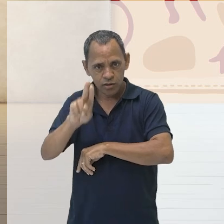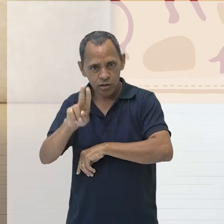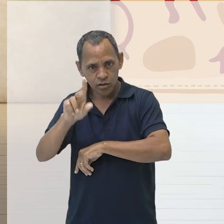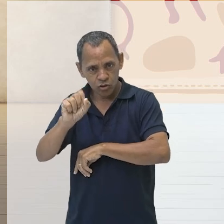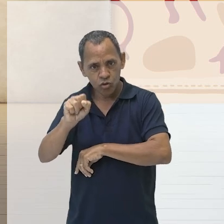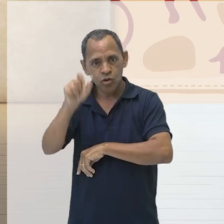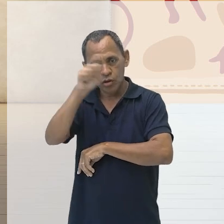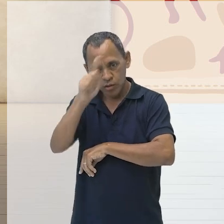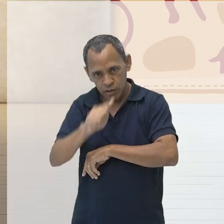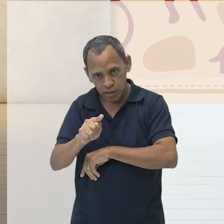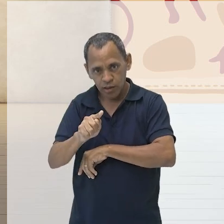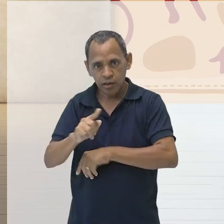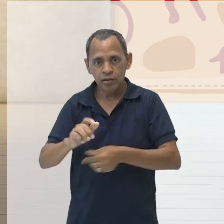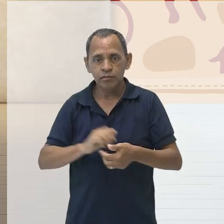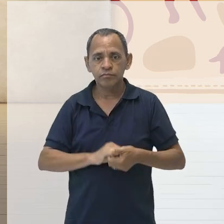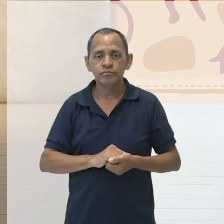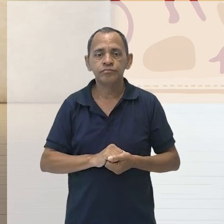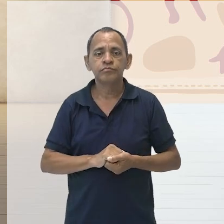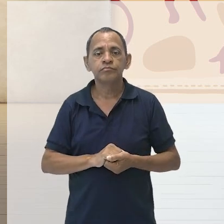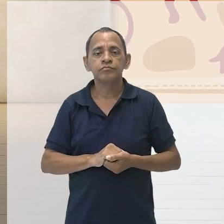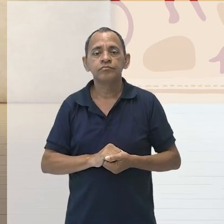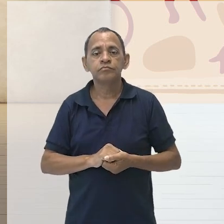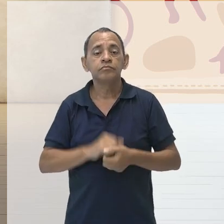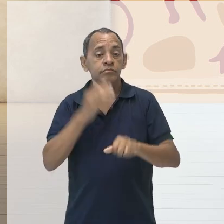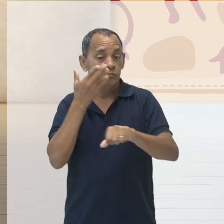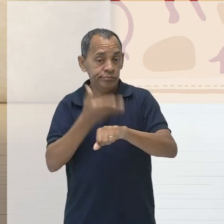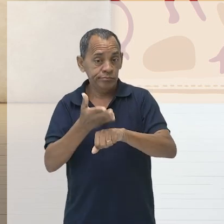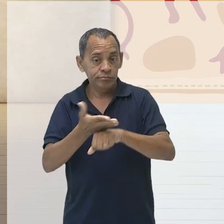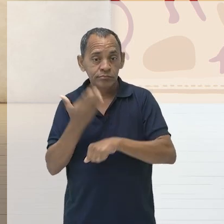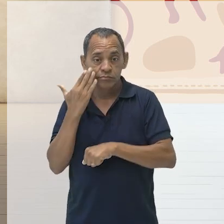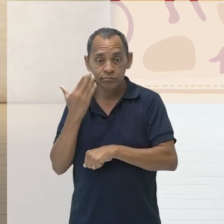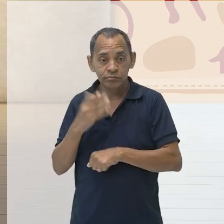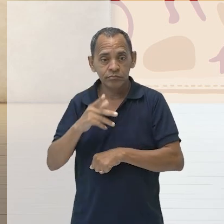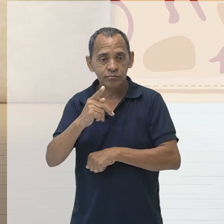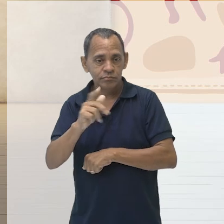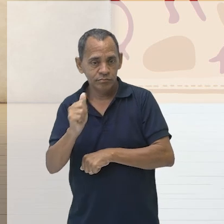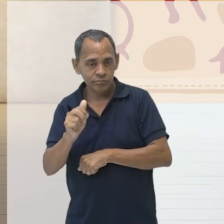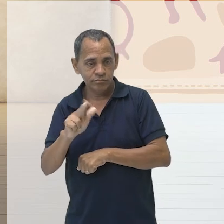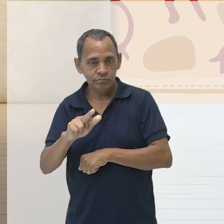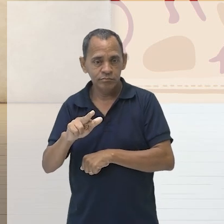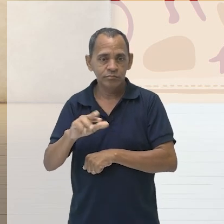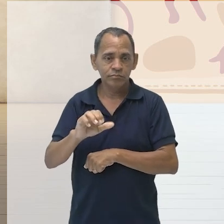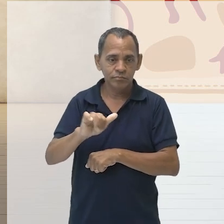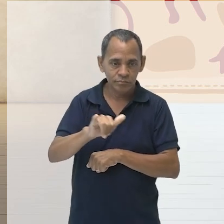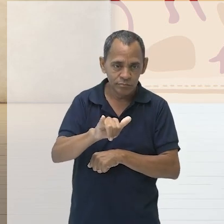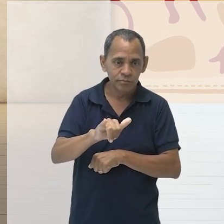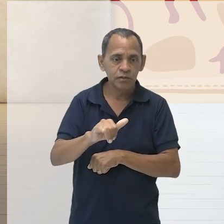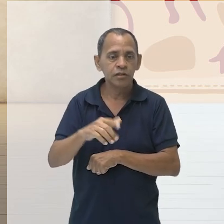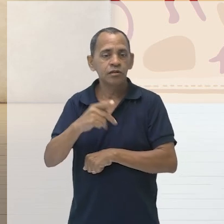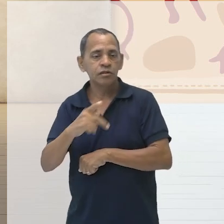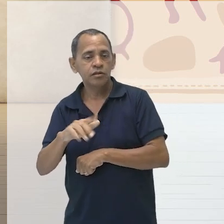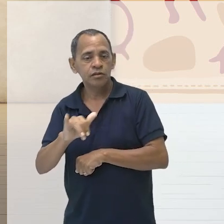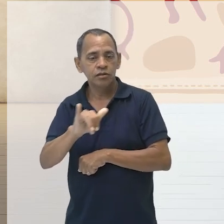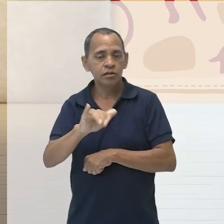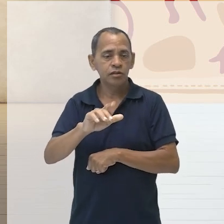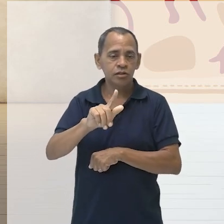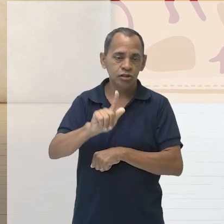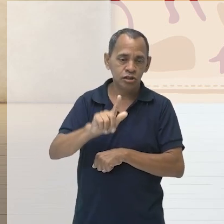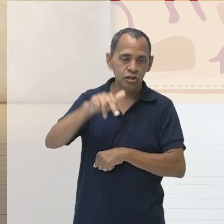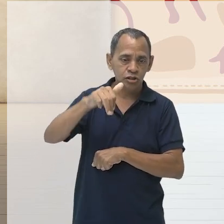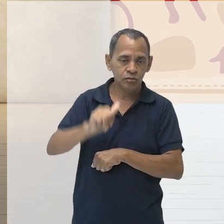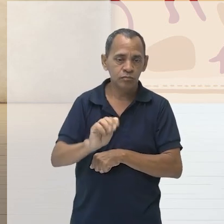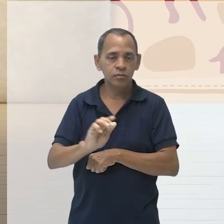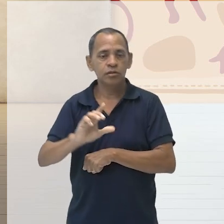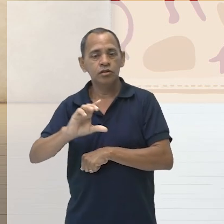Jogos Olímpicos antigos estavam o pali, o pigme e o pancrácio, que são 3